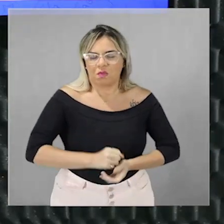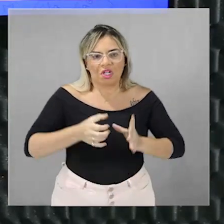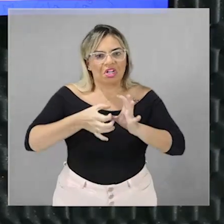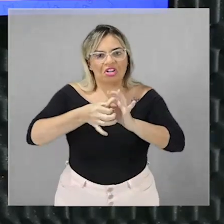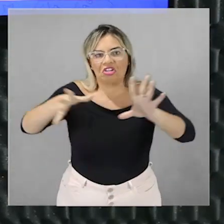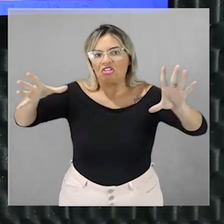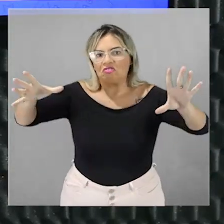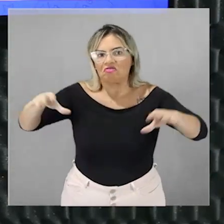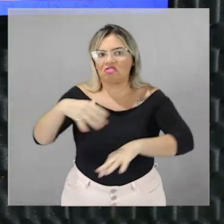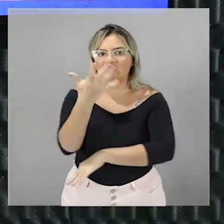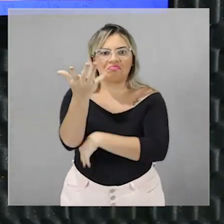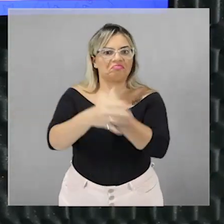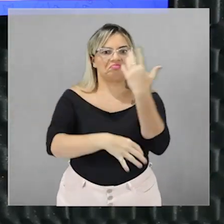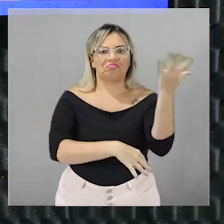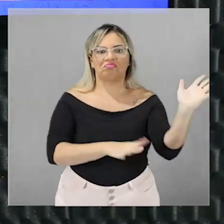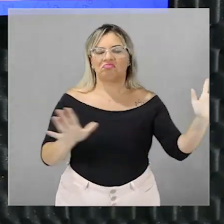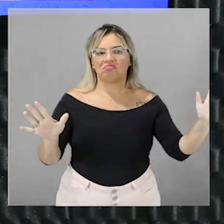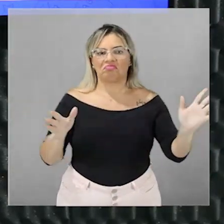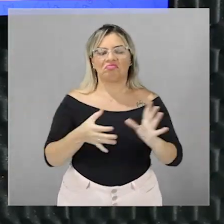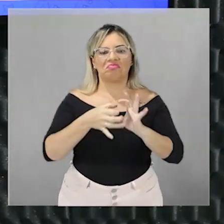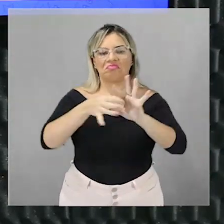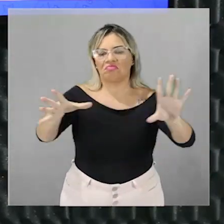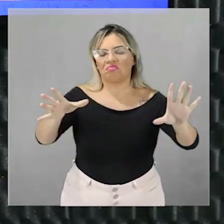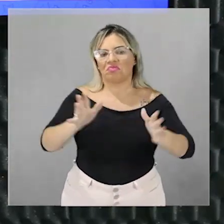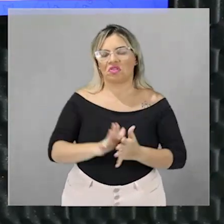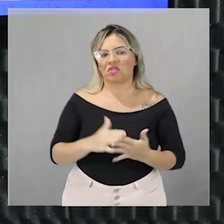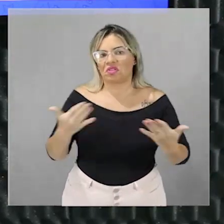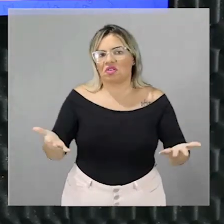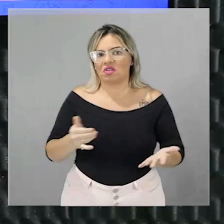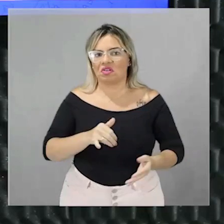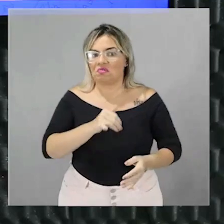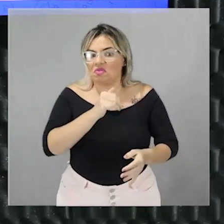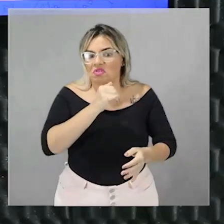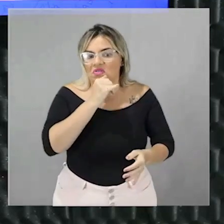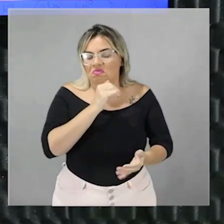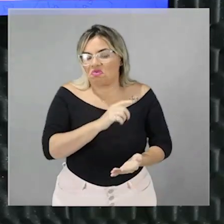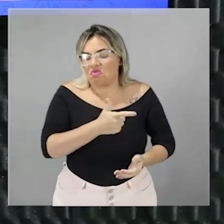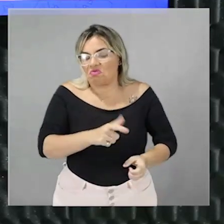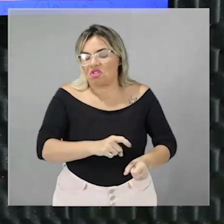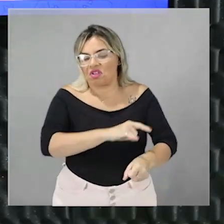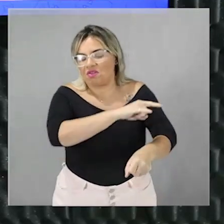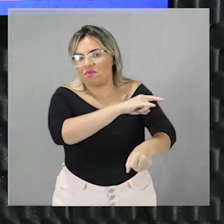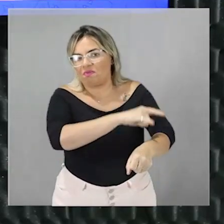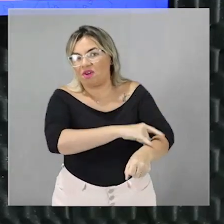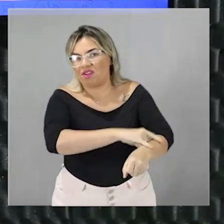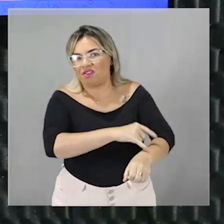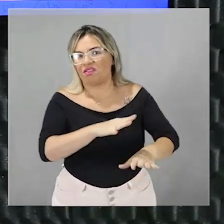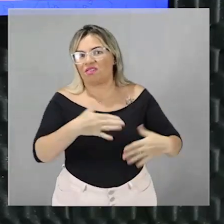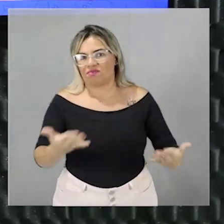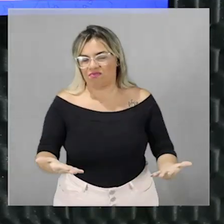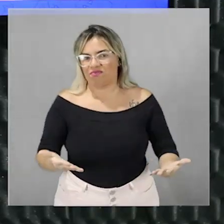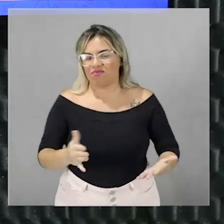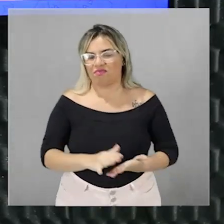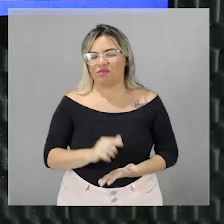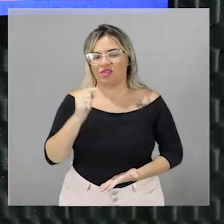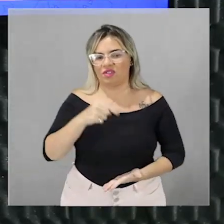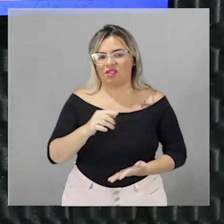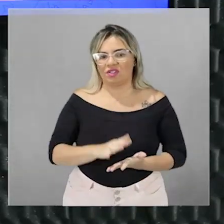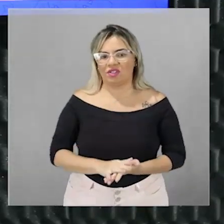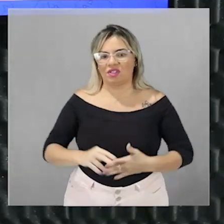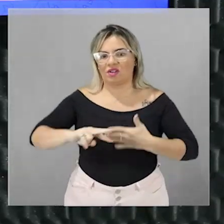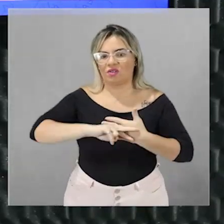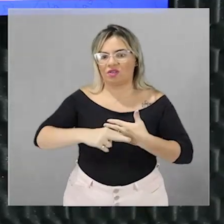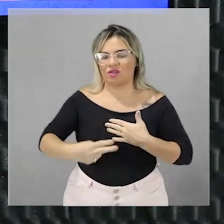ao ar livre, fazem suas necessidades no ar livre, sem, por exemplo, acessar banheiro, galera. Tá certo que é um problema sério. Isso daí está repercutindo